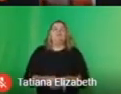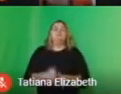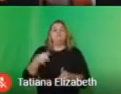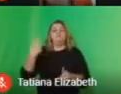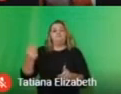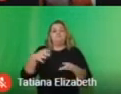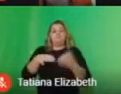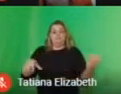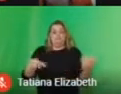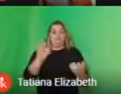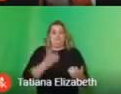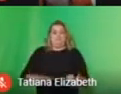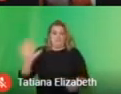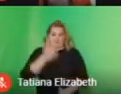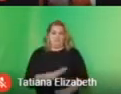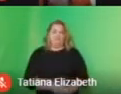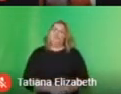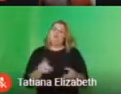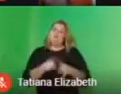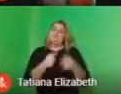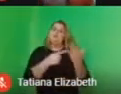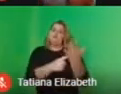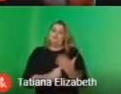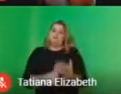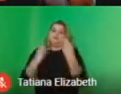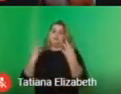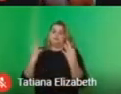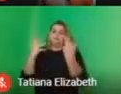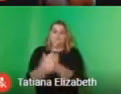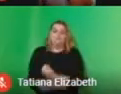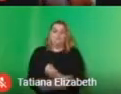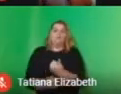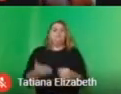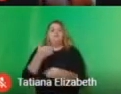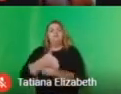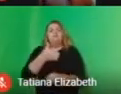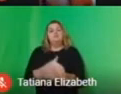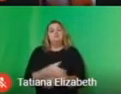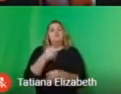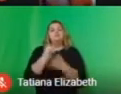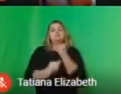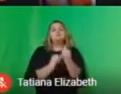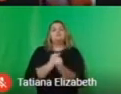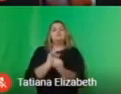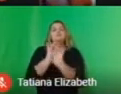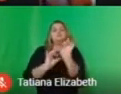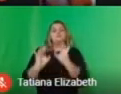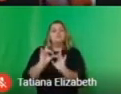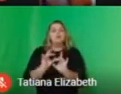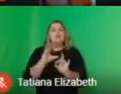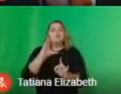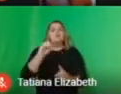Federal. Por isso, convidamos todas e todos vocês a acessarem o site especial construído pelo